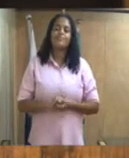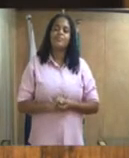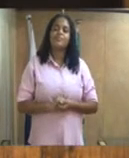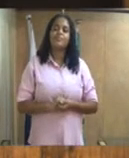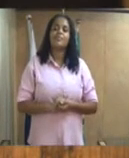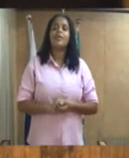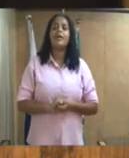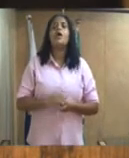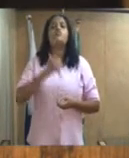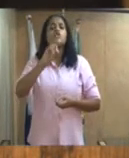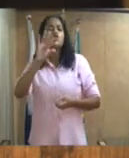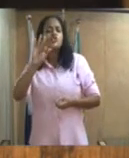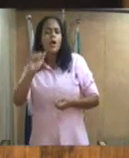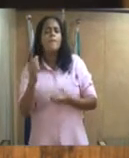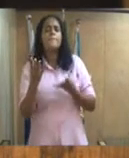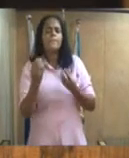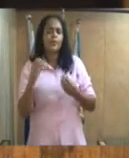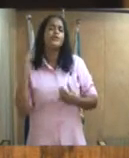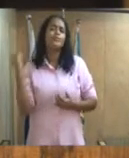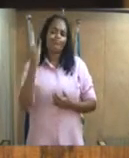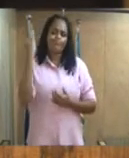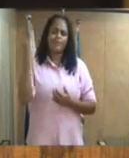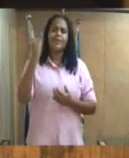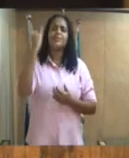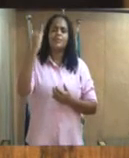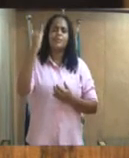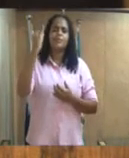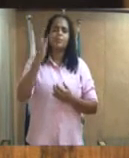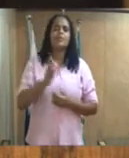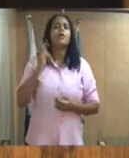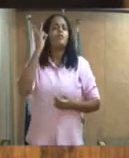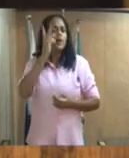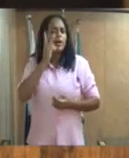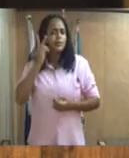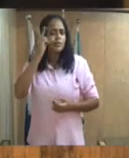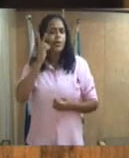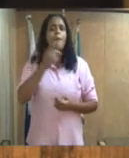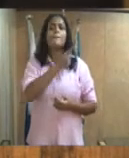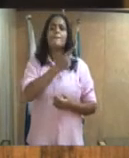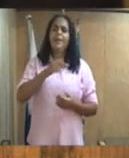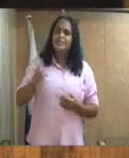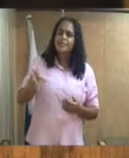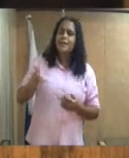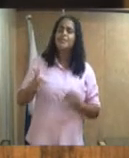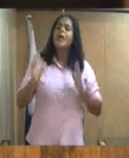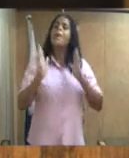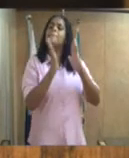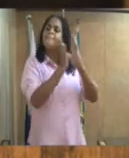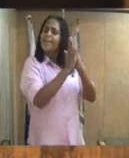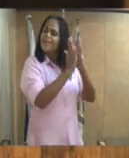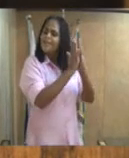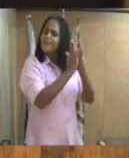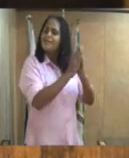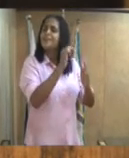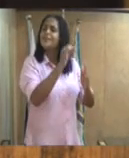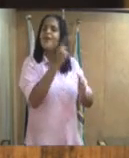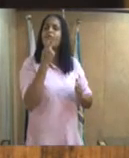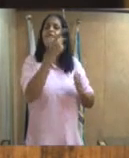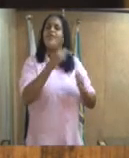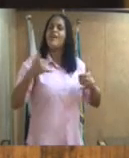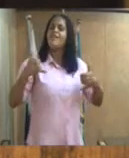muito importante. Excelentíssimo senhor vereador, presidente dessa casa, te parabenizar, te desejar um